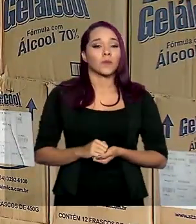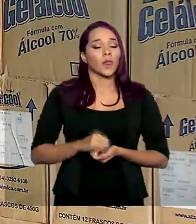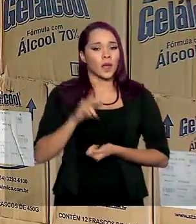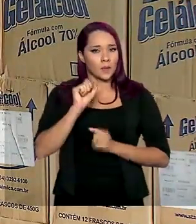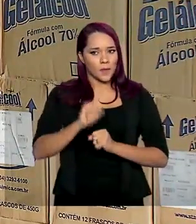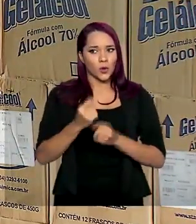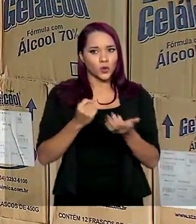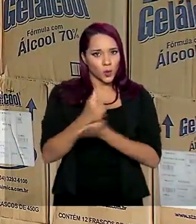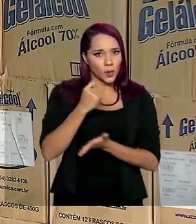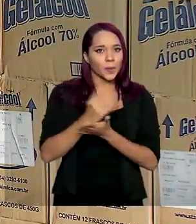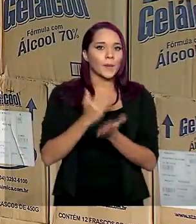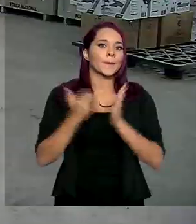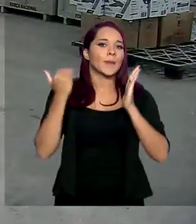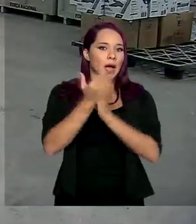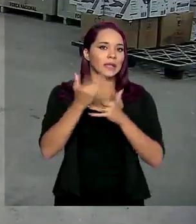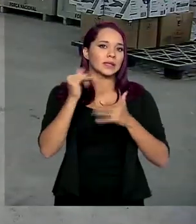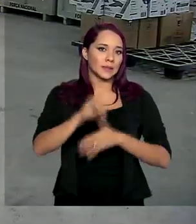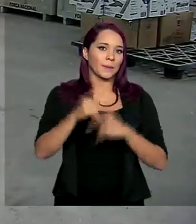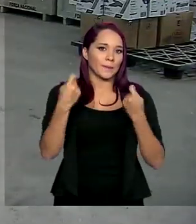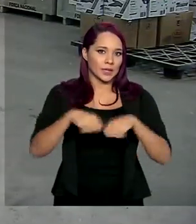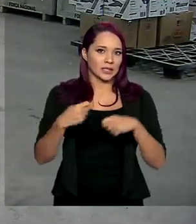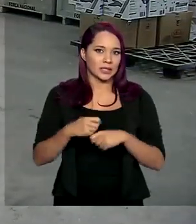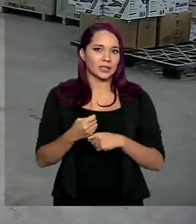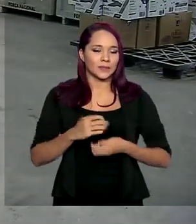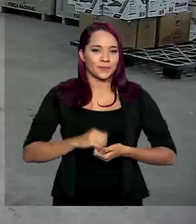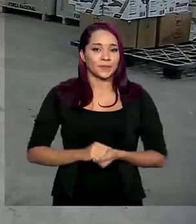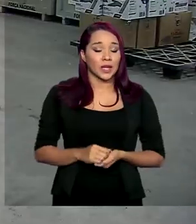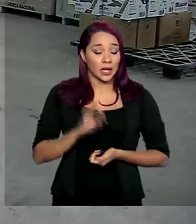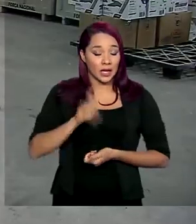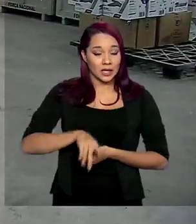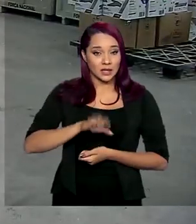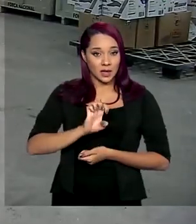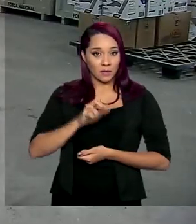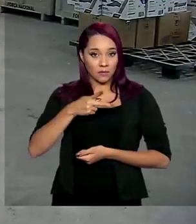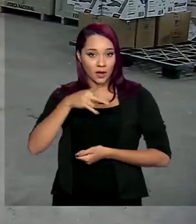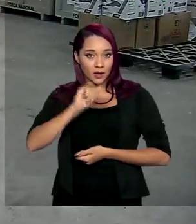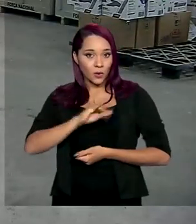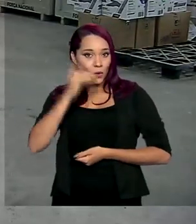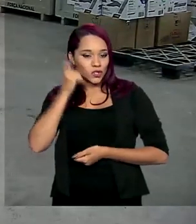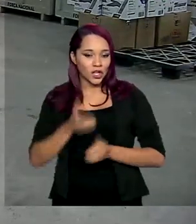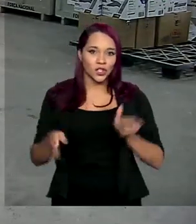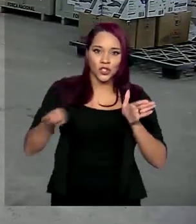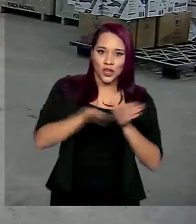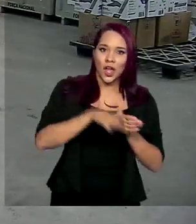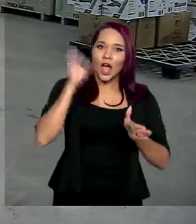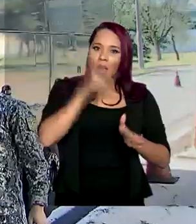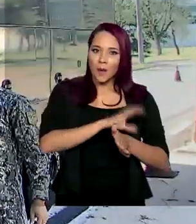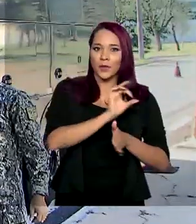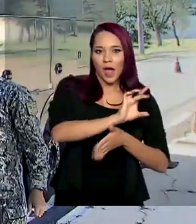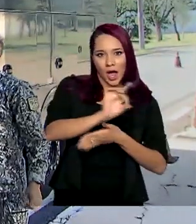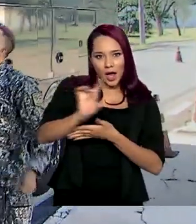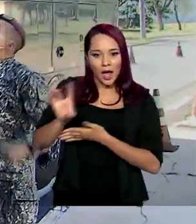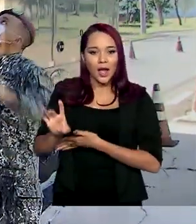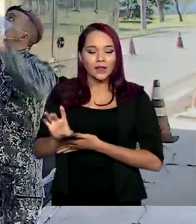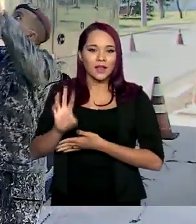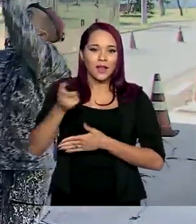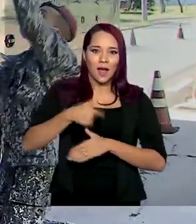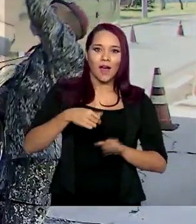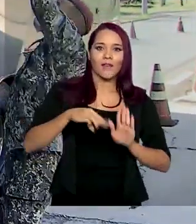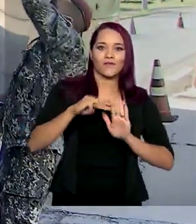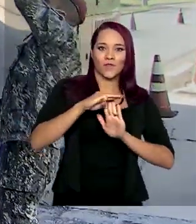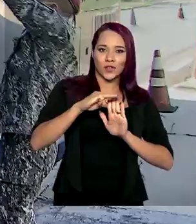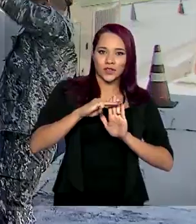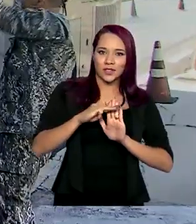repostos se for preciso. E para que os chamados EPIs cheguem logo a todos os agentes, a Força Nacional